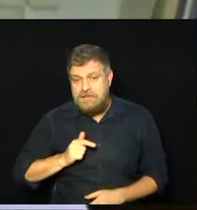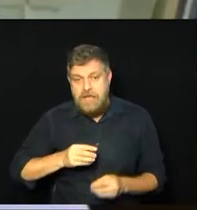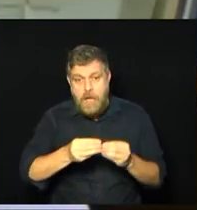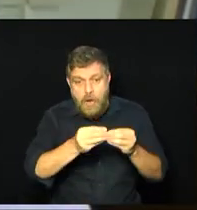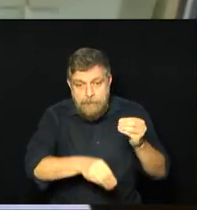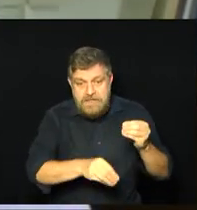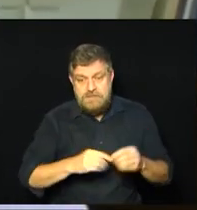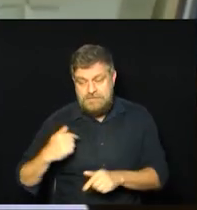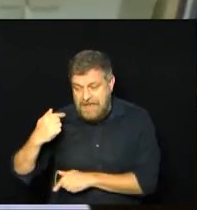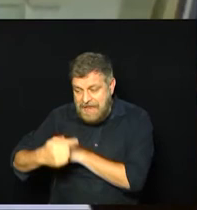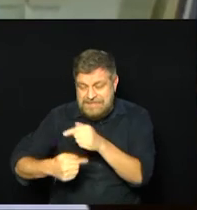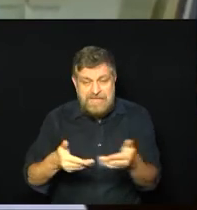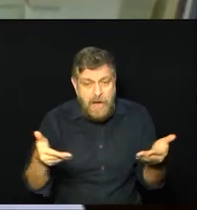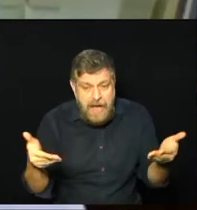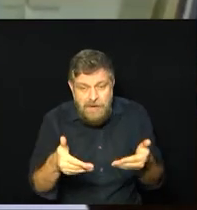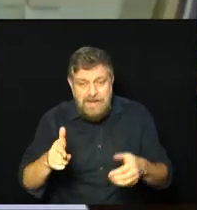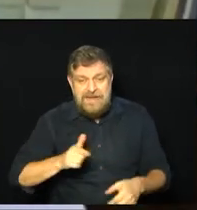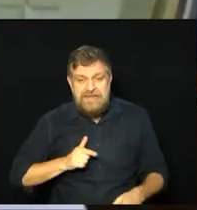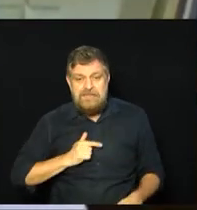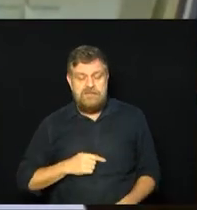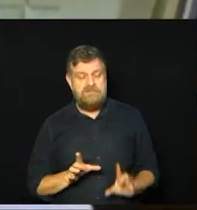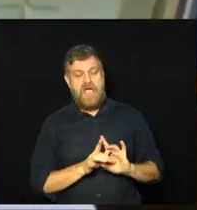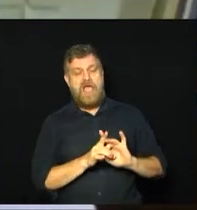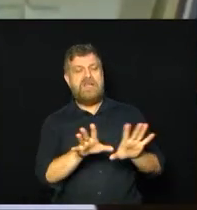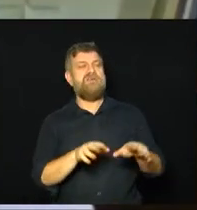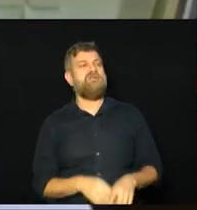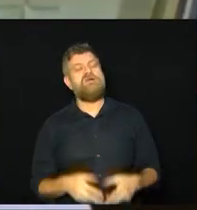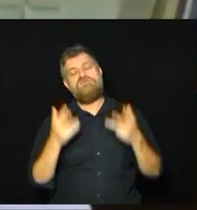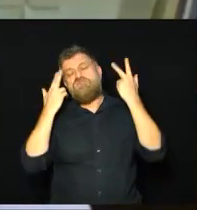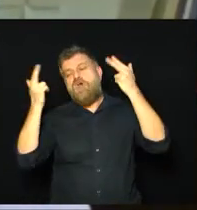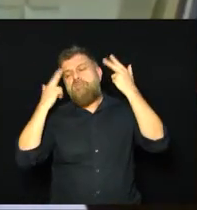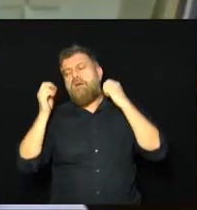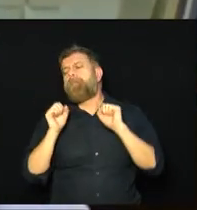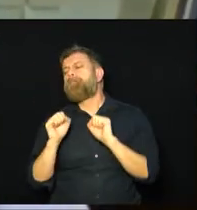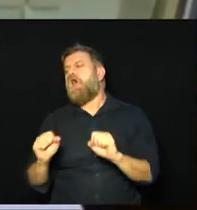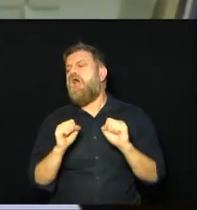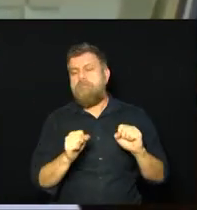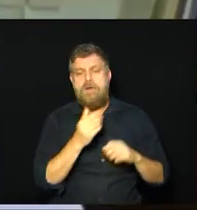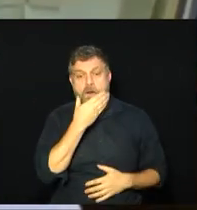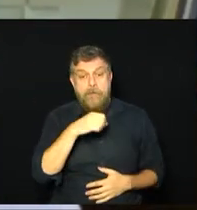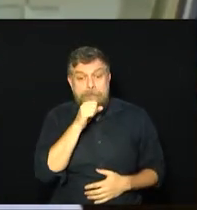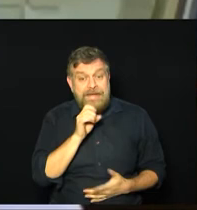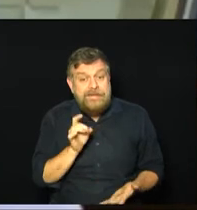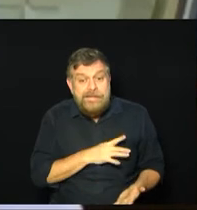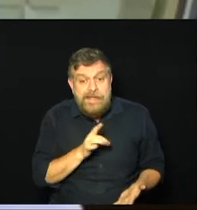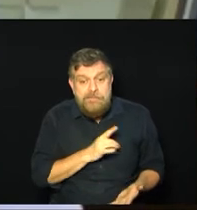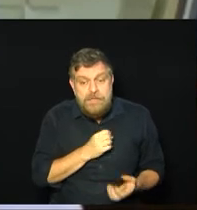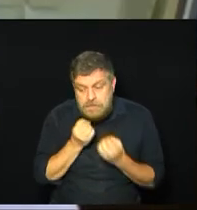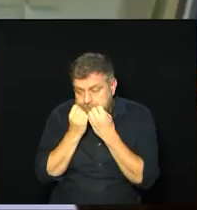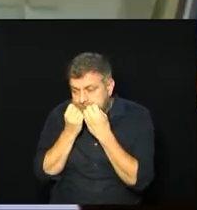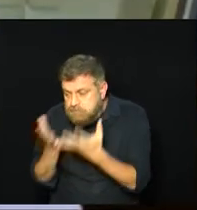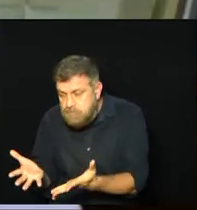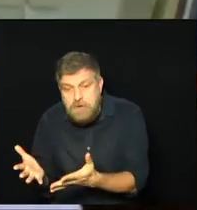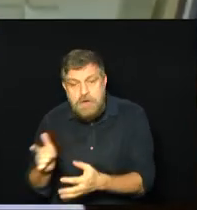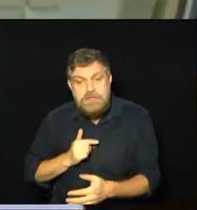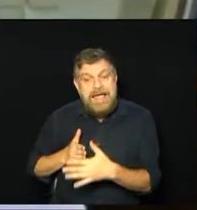prejuízo que a geração de hoje vive com a permissividade, né? Hoje os pais, eles têm medo de falar o que eles precisam falar para os filhos, de